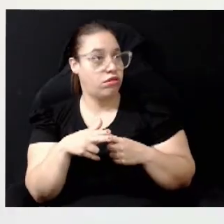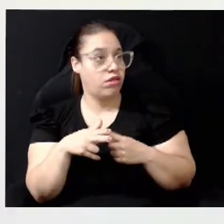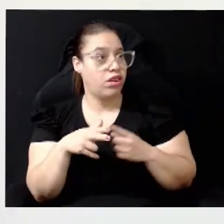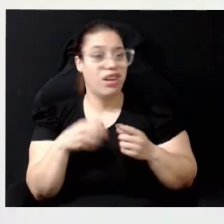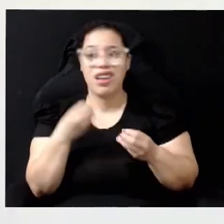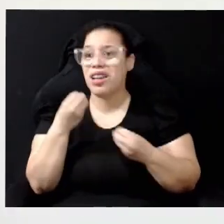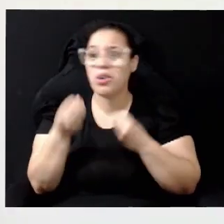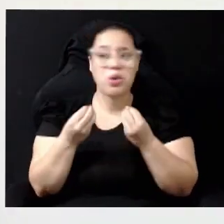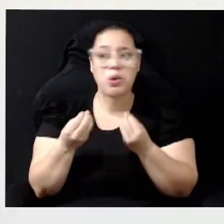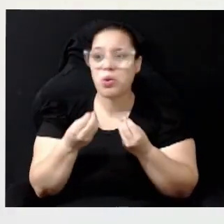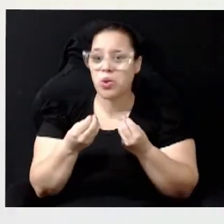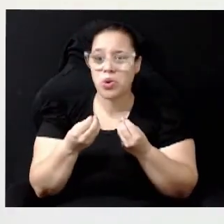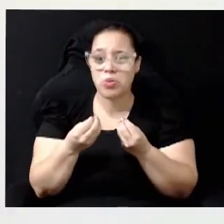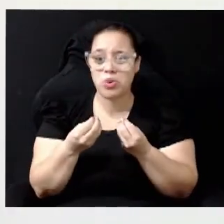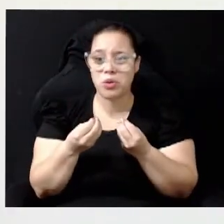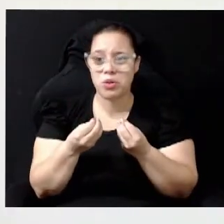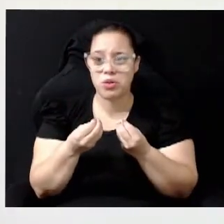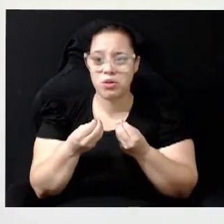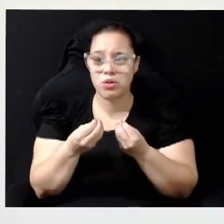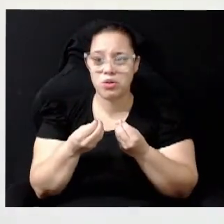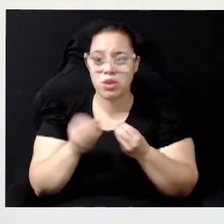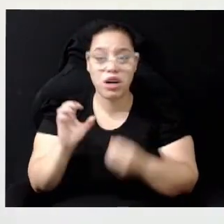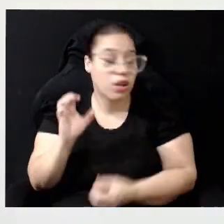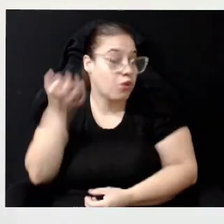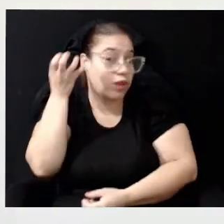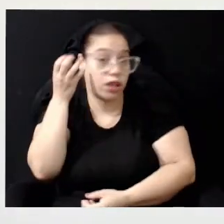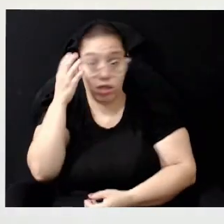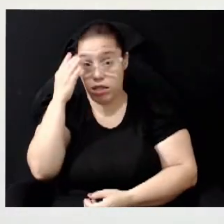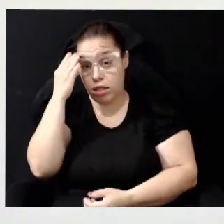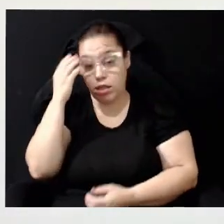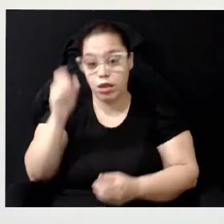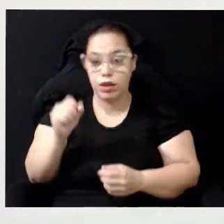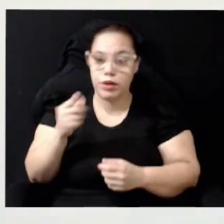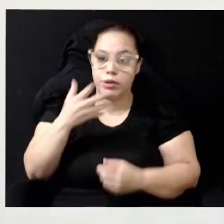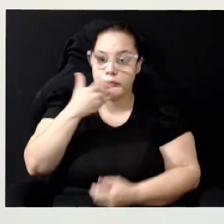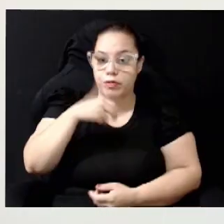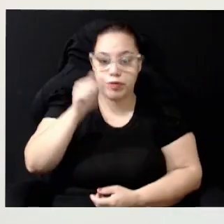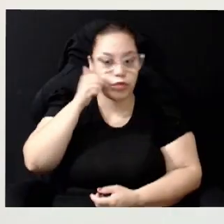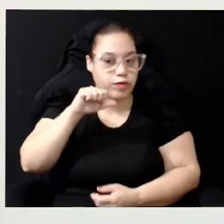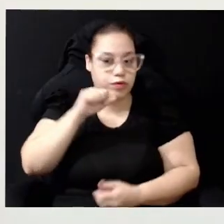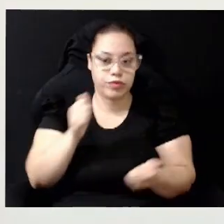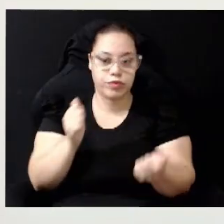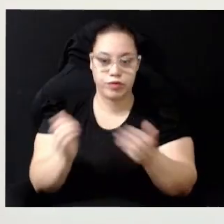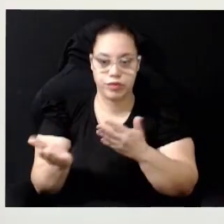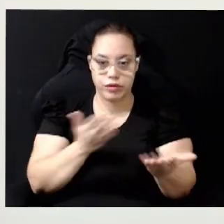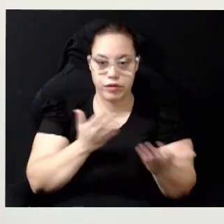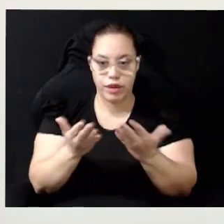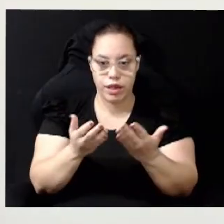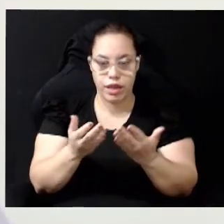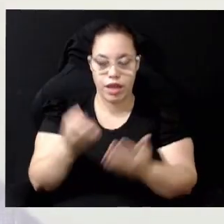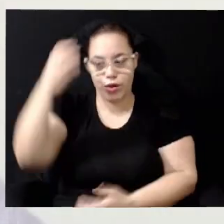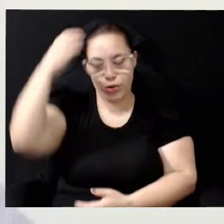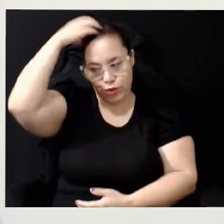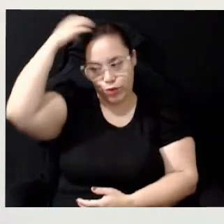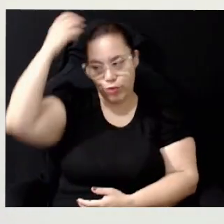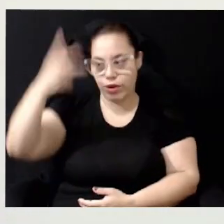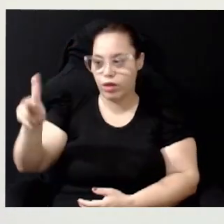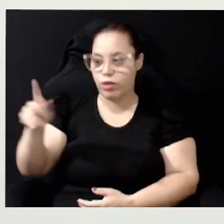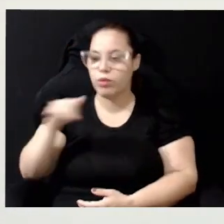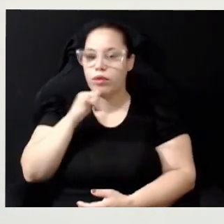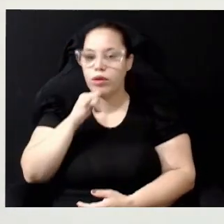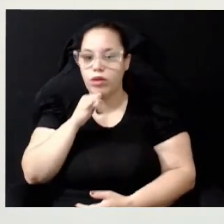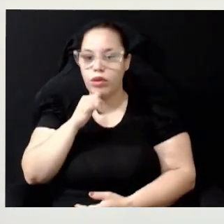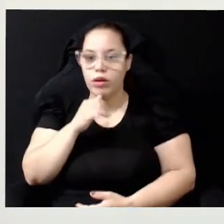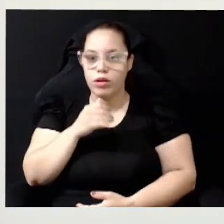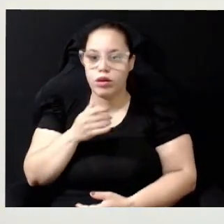aquilo. Por isso que aquilo acontece. Agora, muitos pais associam isso, acham que é culpa deles. Por exemplo, eu tenho um caso